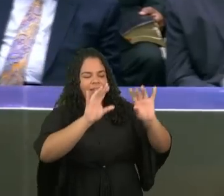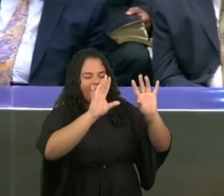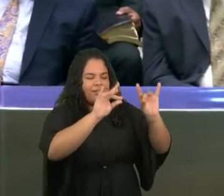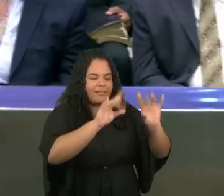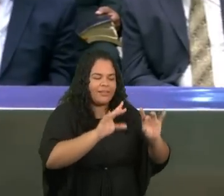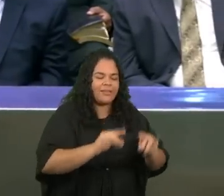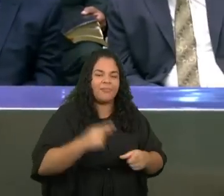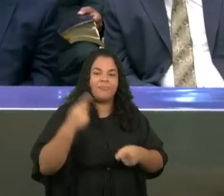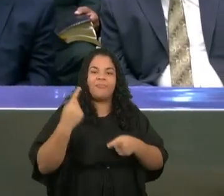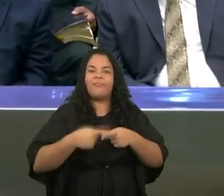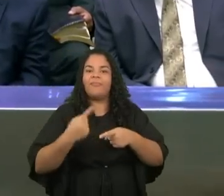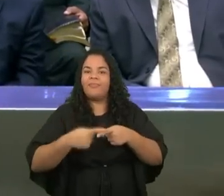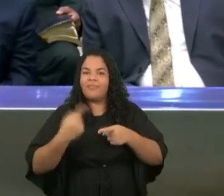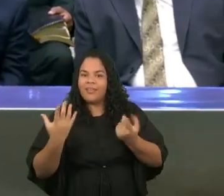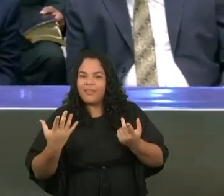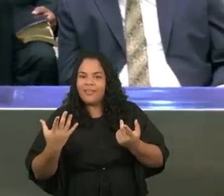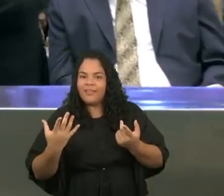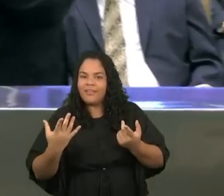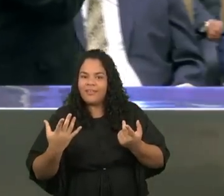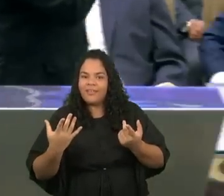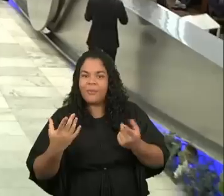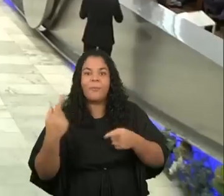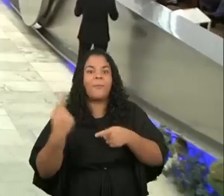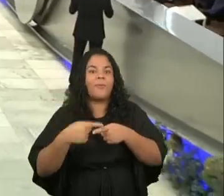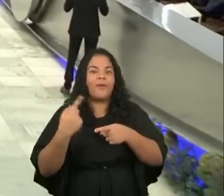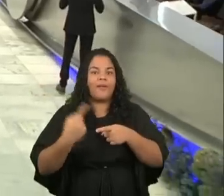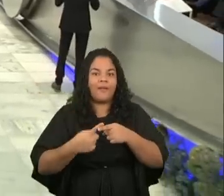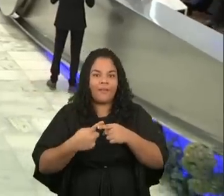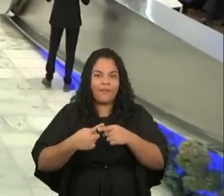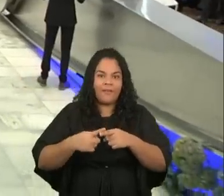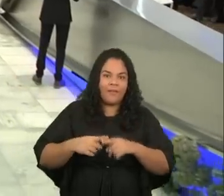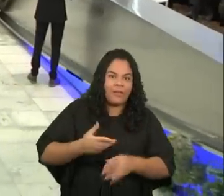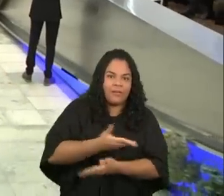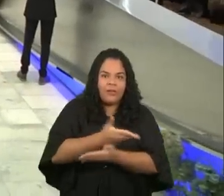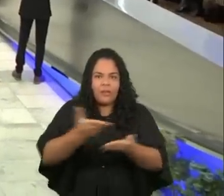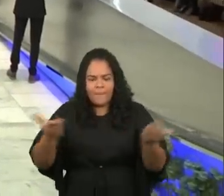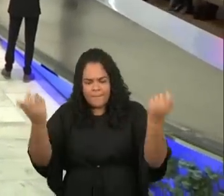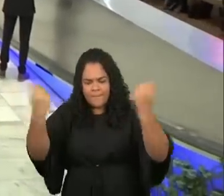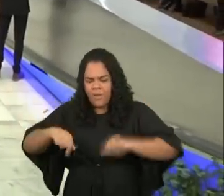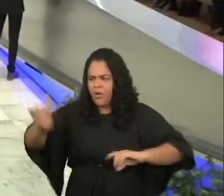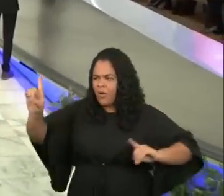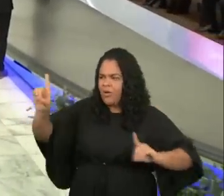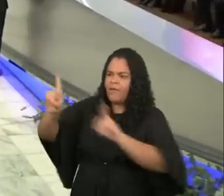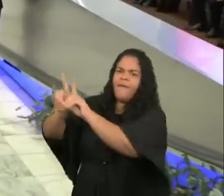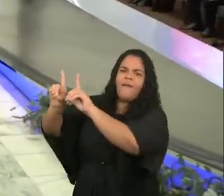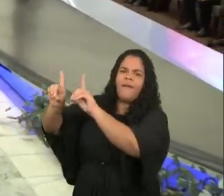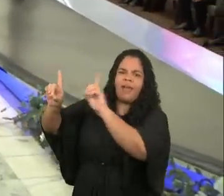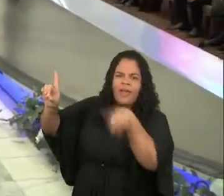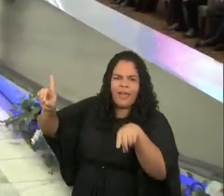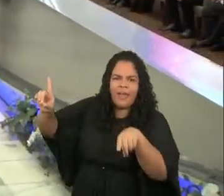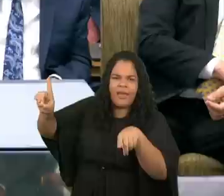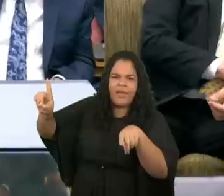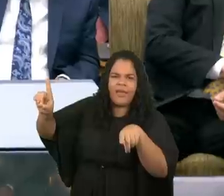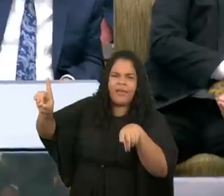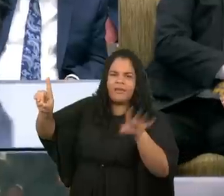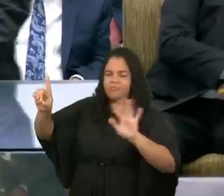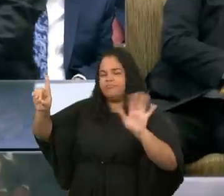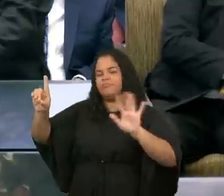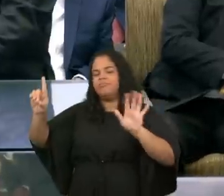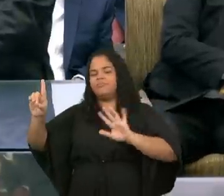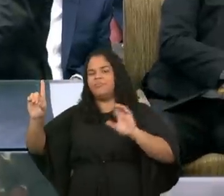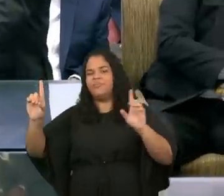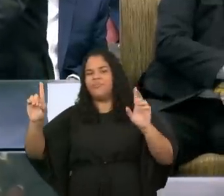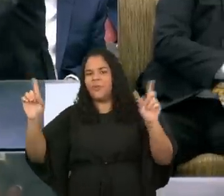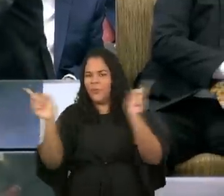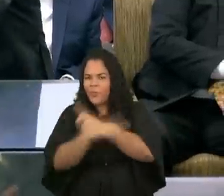Lê a Bíblia, gente. Para que a humanidade o achasse, sim ou não? Não, não vai achar. Não vai